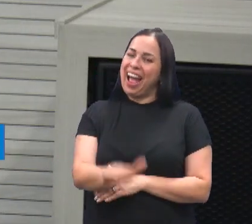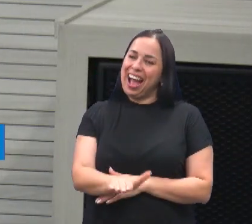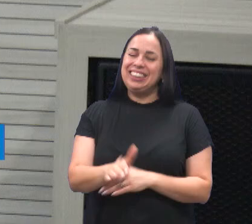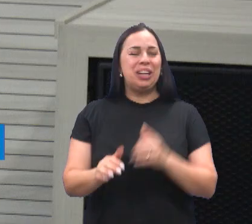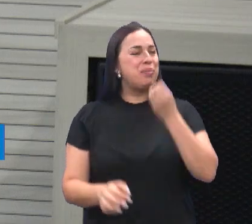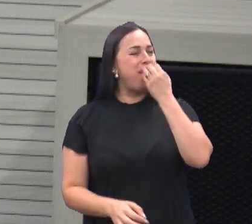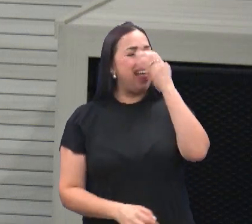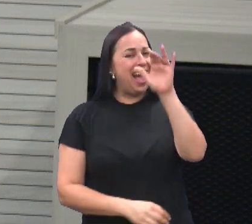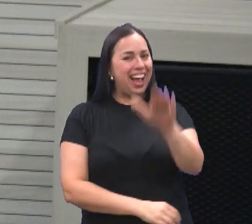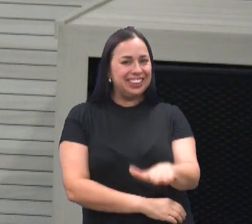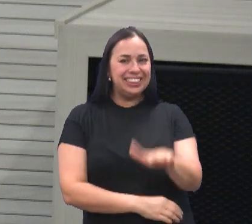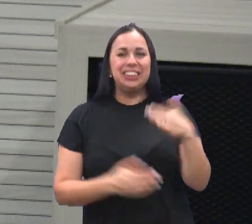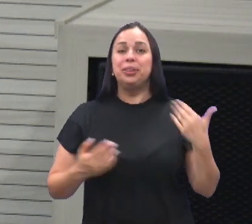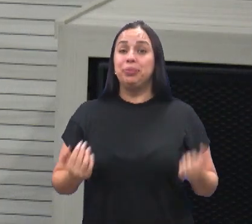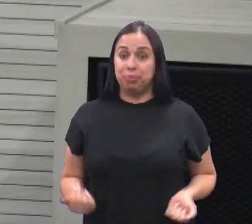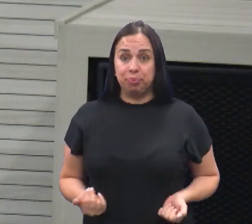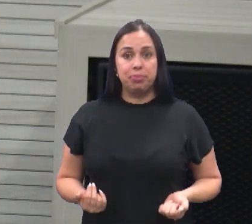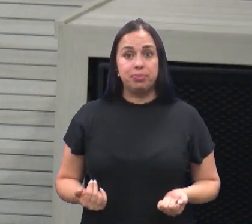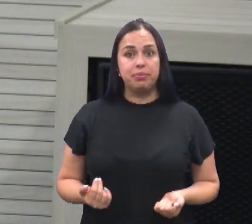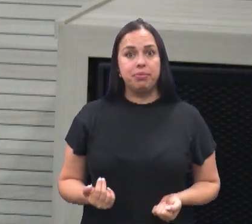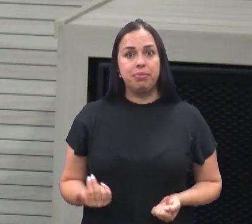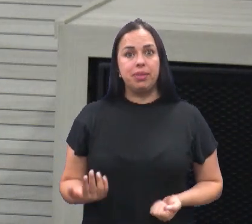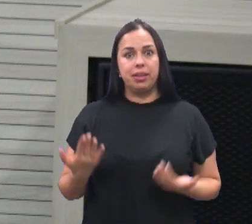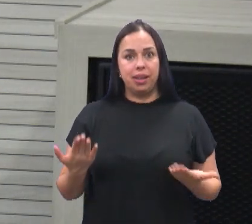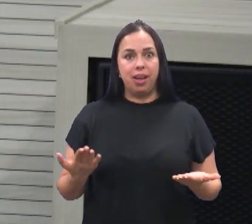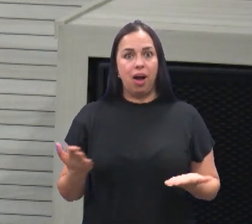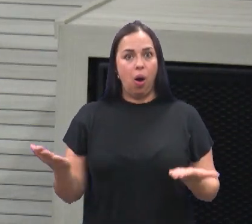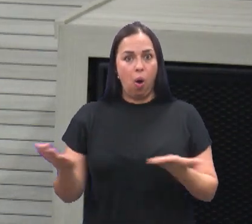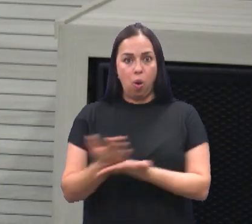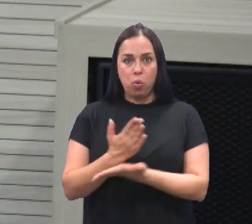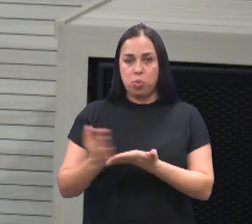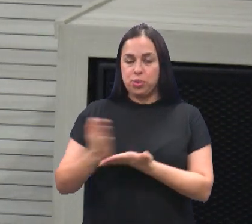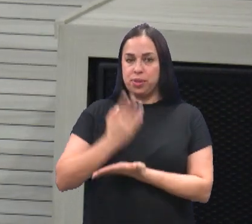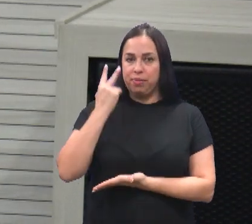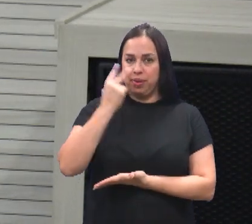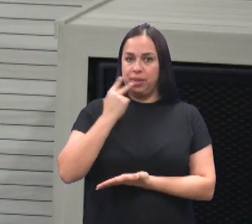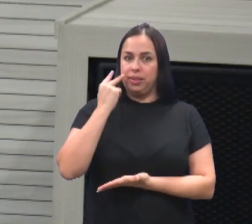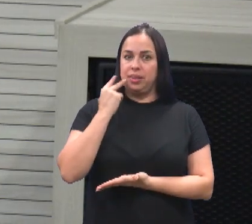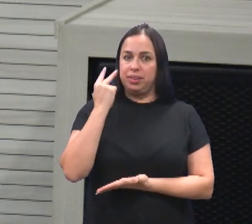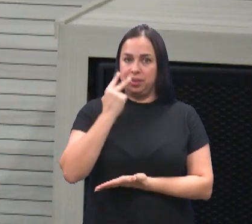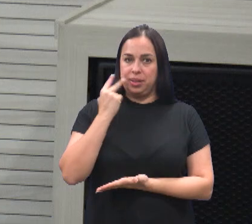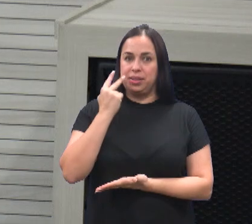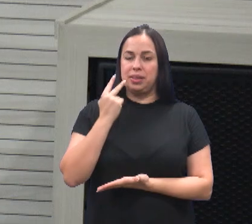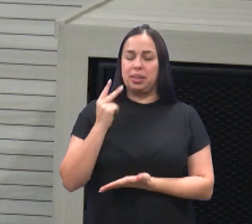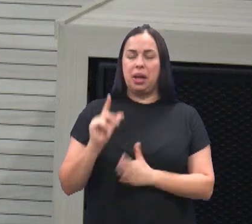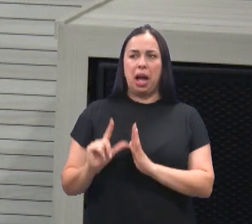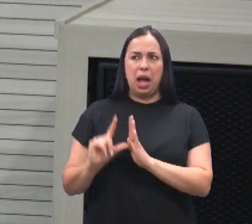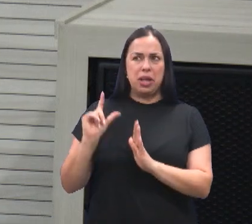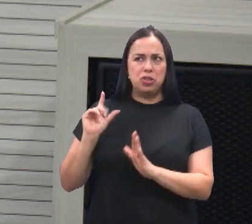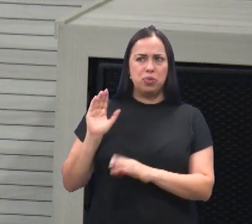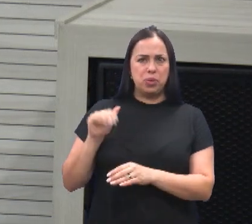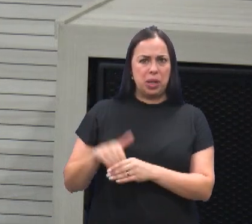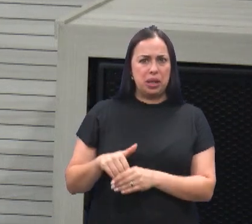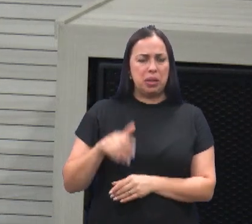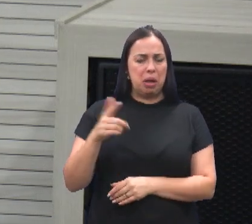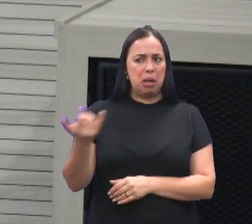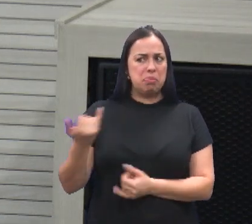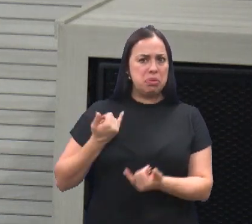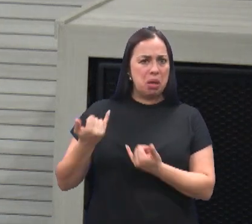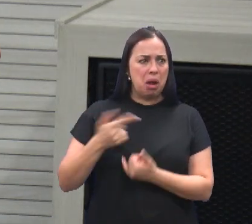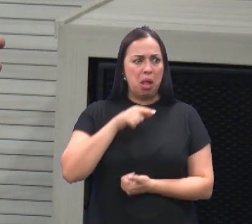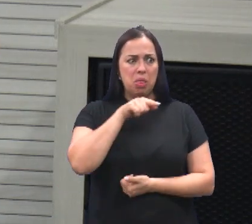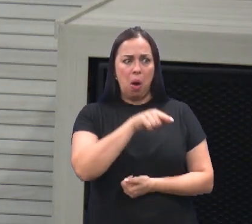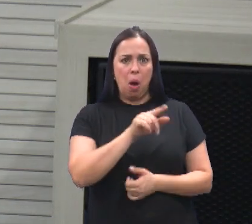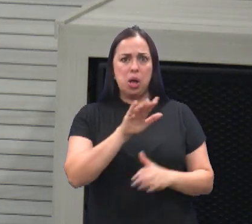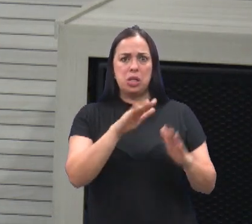todos. Senhor presidente, alguns vereadores, colegas, até antes da votação, Roberto, é lá na sua região. Você não